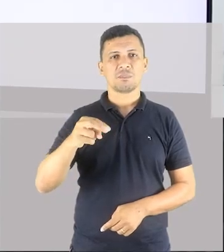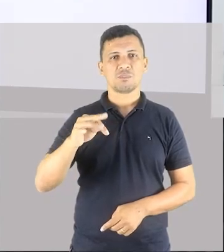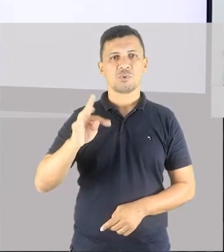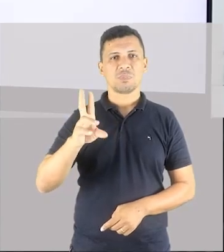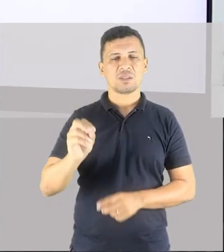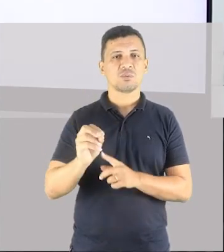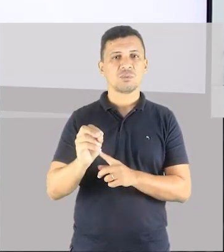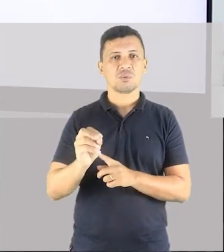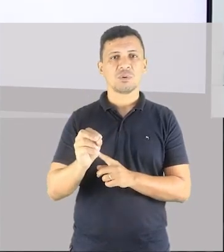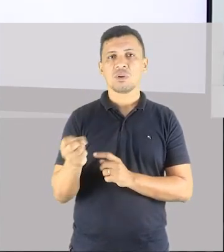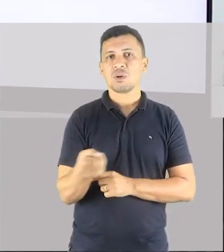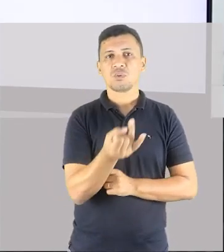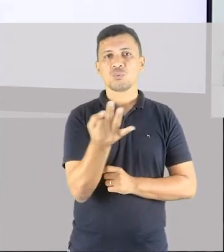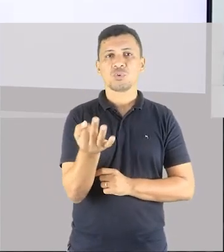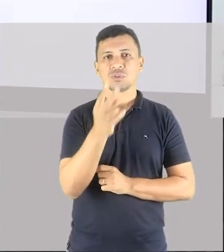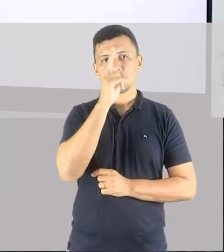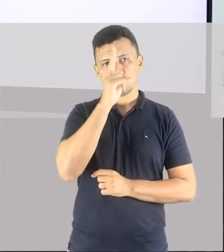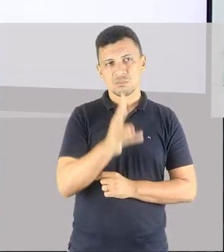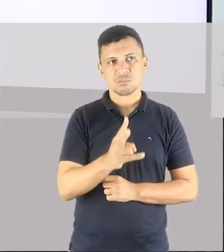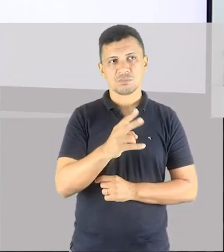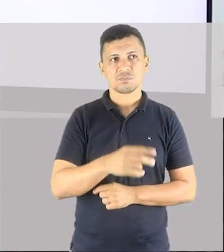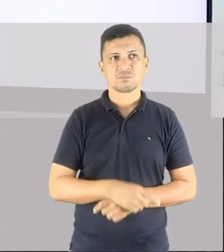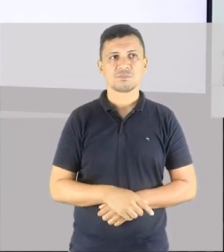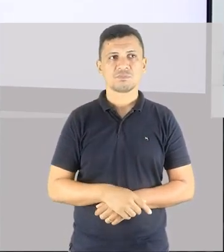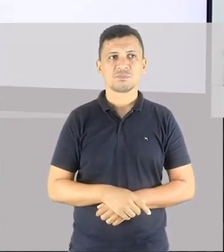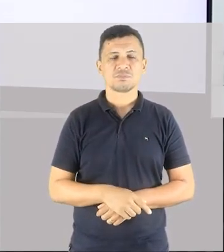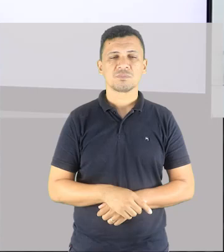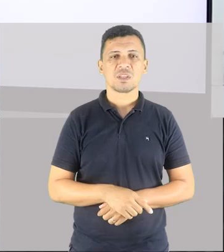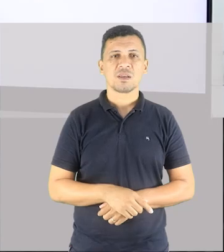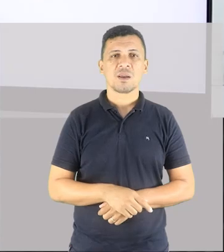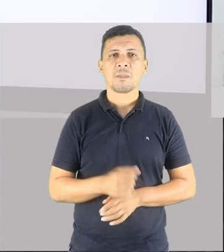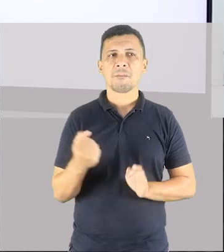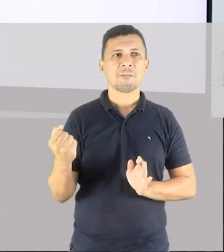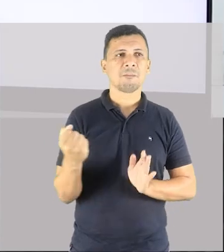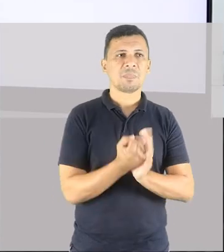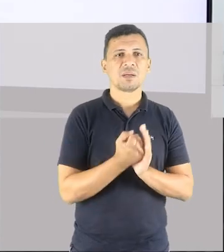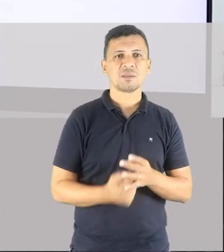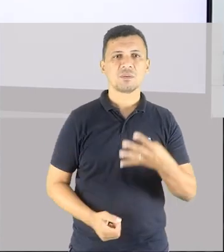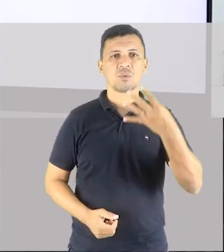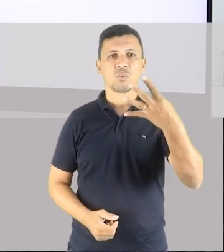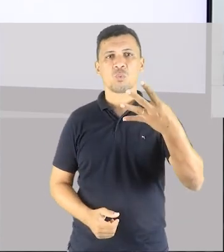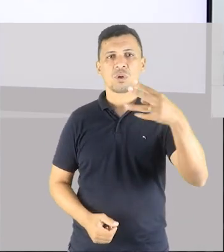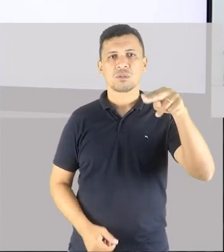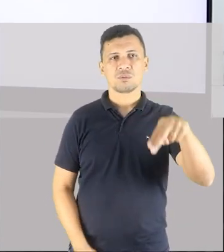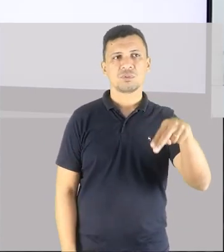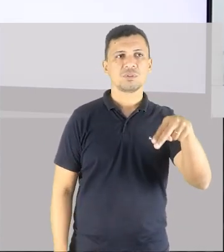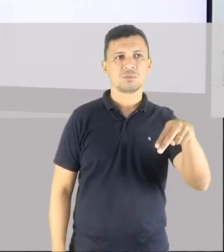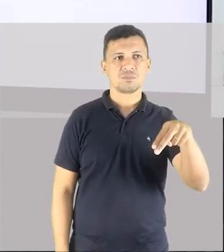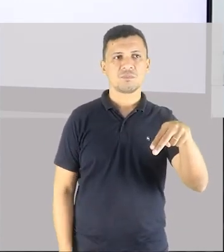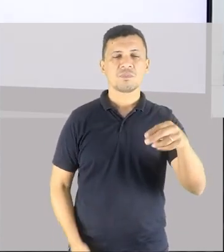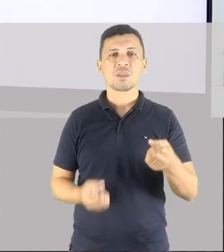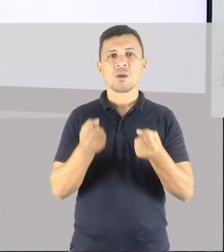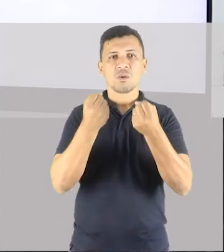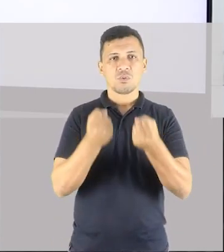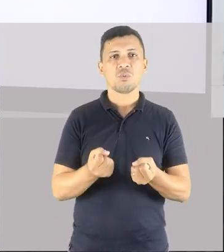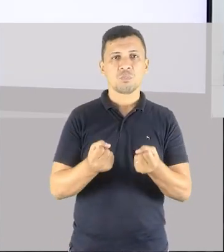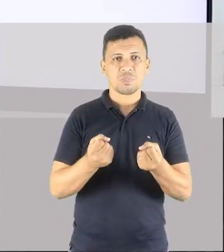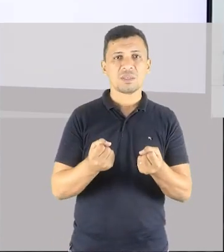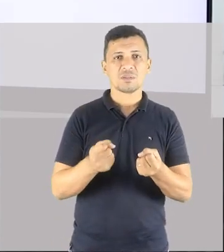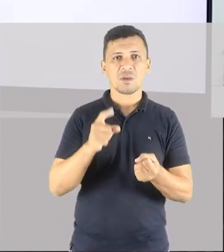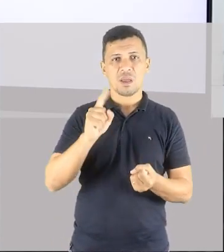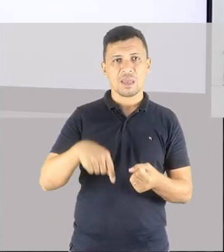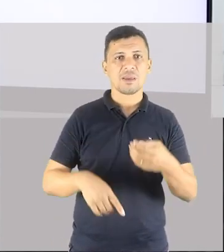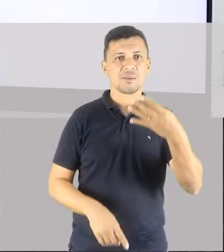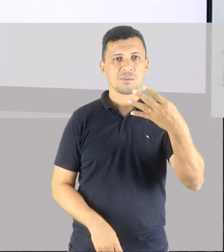medir força, tá? Esse dinamômetro está marcando 4 newtons, ou seja, o peso desse corpo aqui é